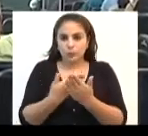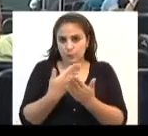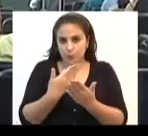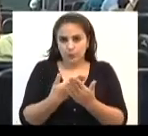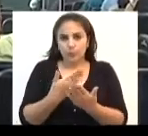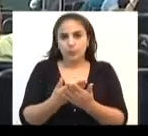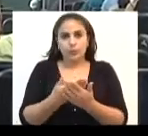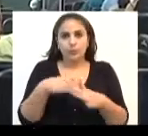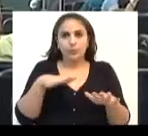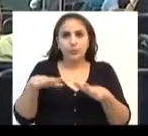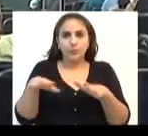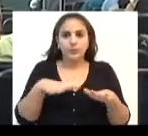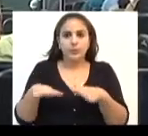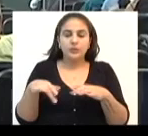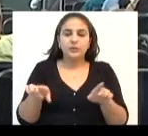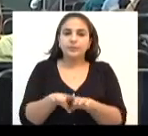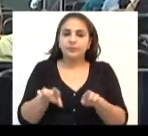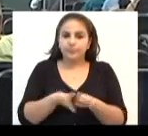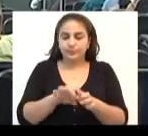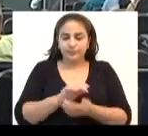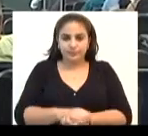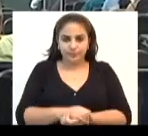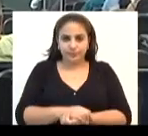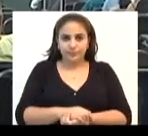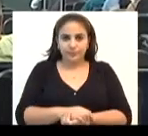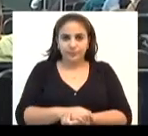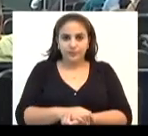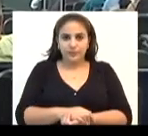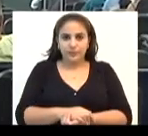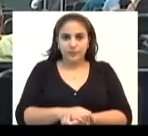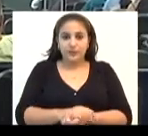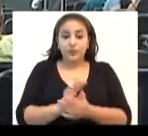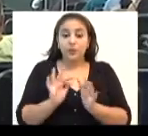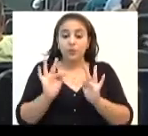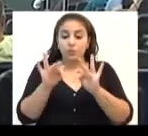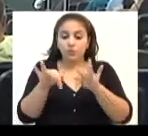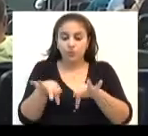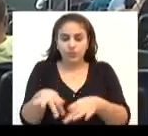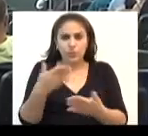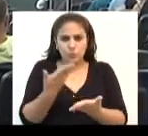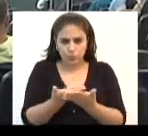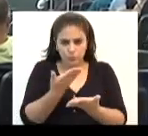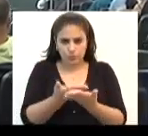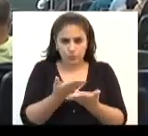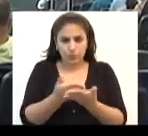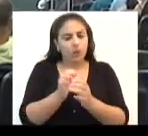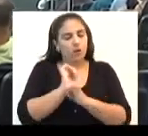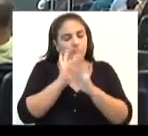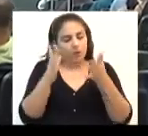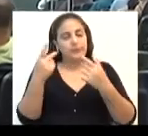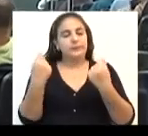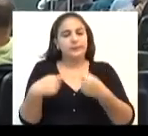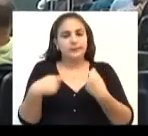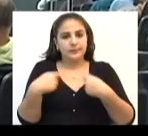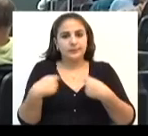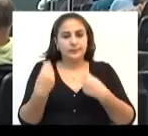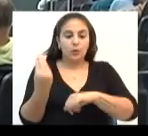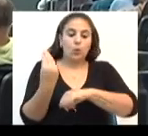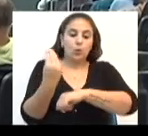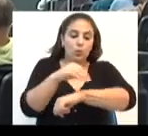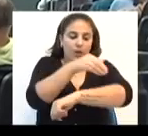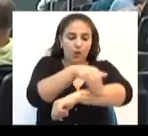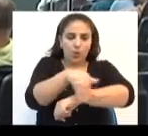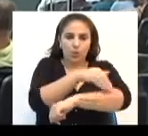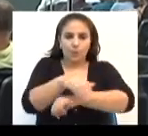desse estudo de mobilidade urbana e rural. Na conclusão do estudo, ficou bem claro a necessidade da implantação da